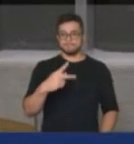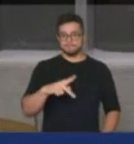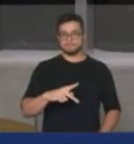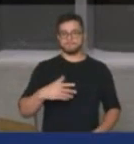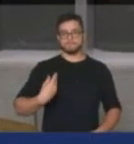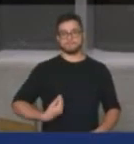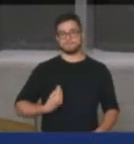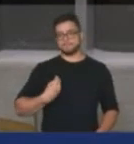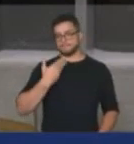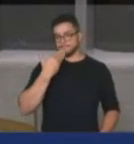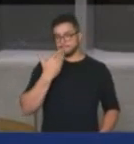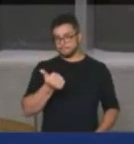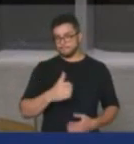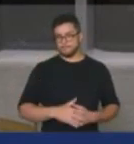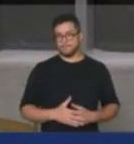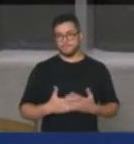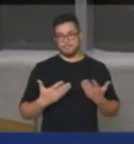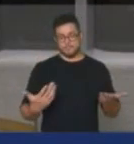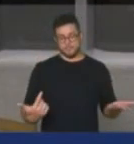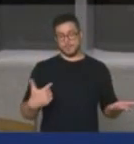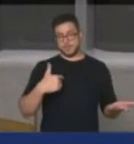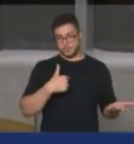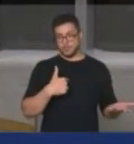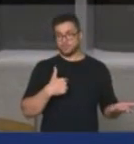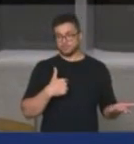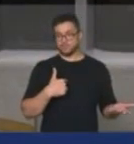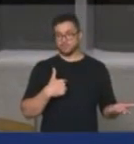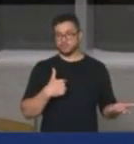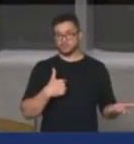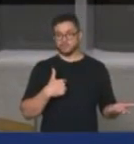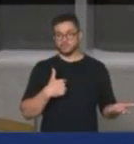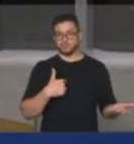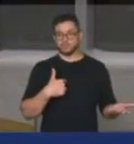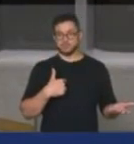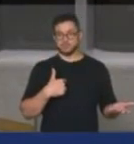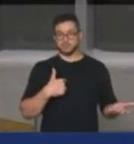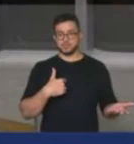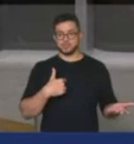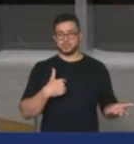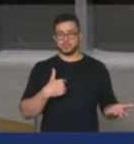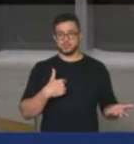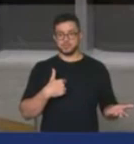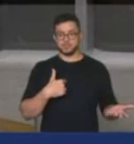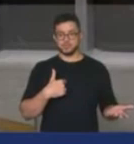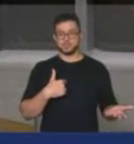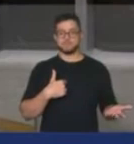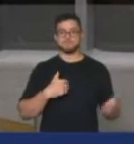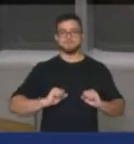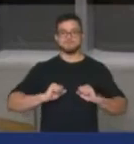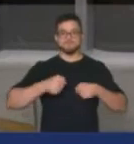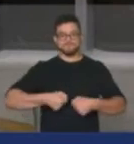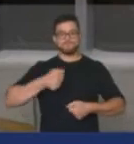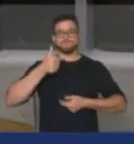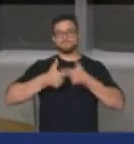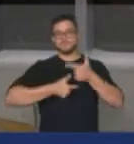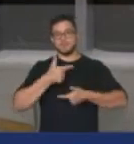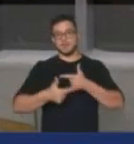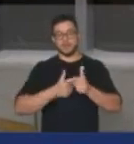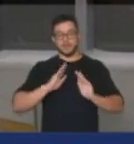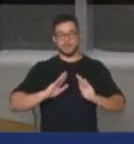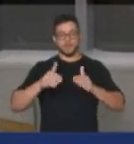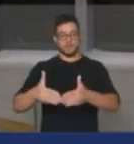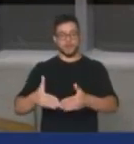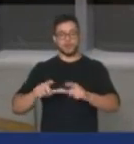vida. Vou sim, senhor presidente, senhoras deputadas, senhores deputados, trabalhar para as causas da inclusão